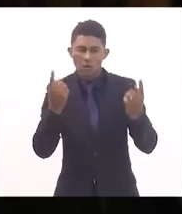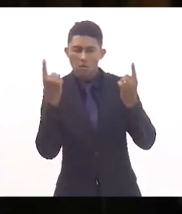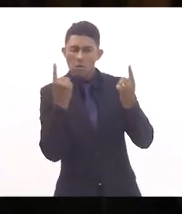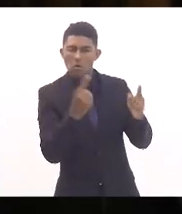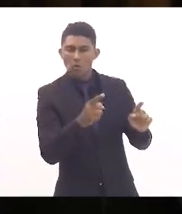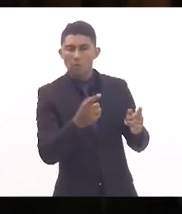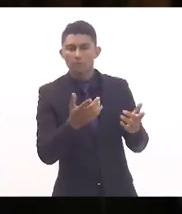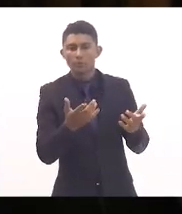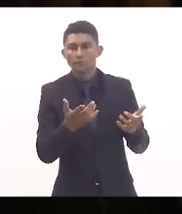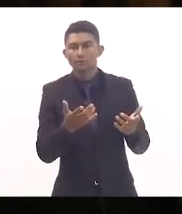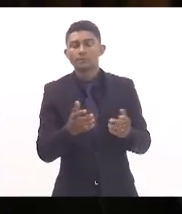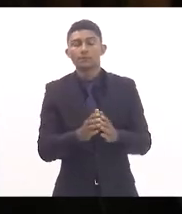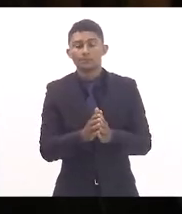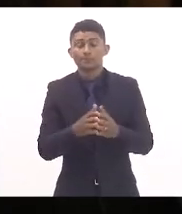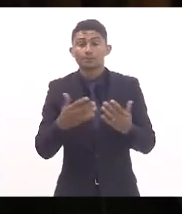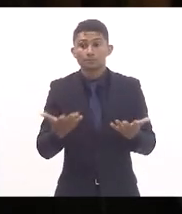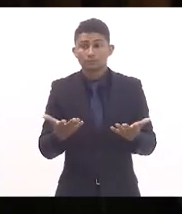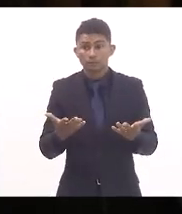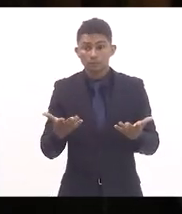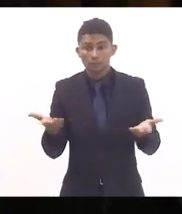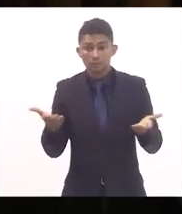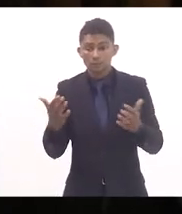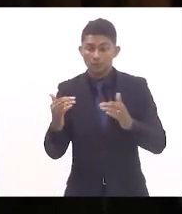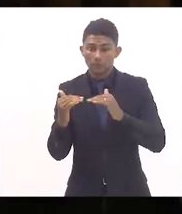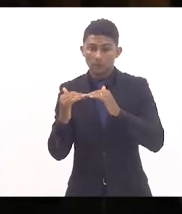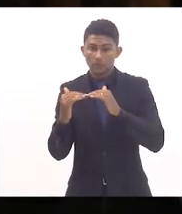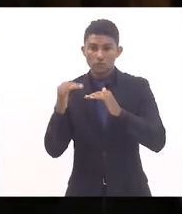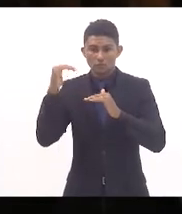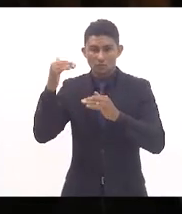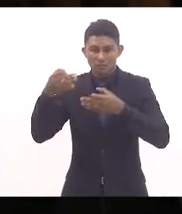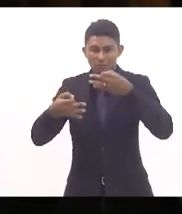pelo ministro Toffoli, era hoje, dia 6,